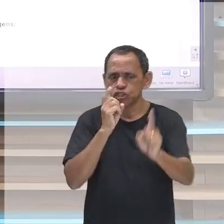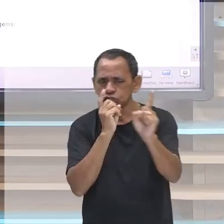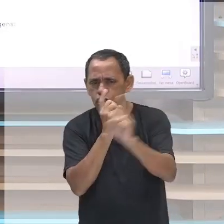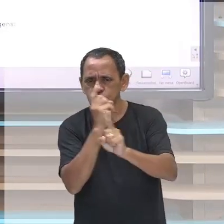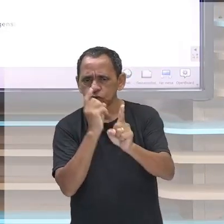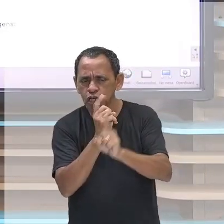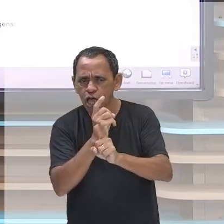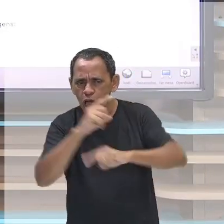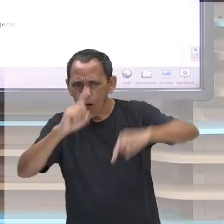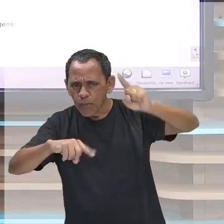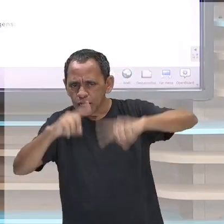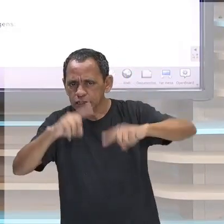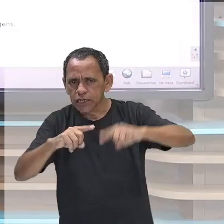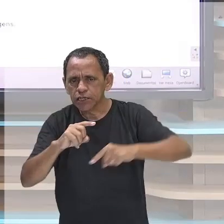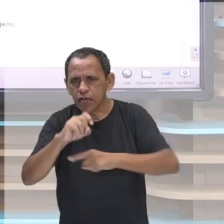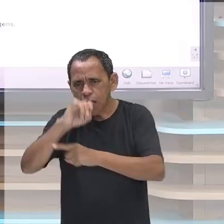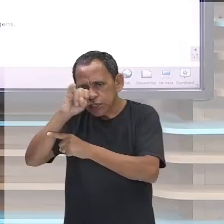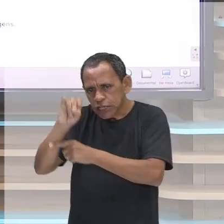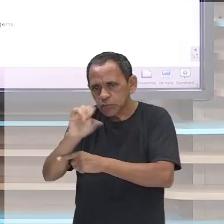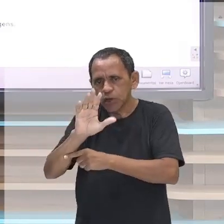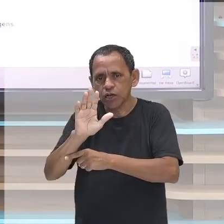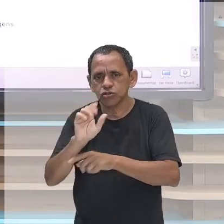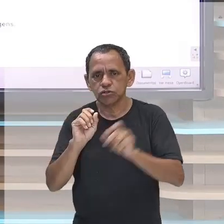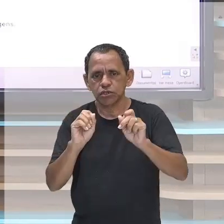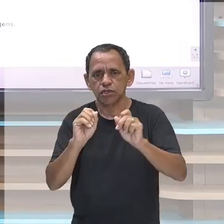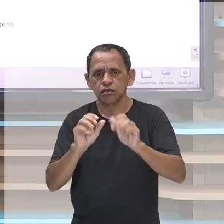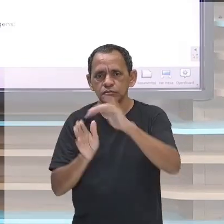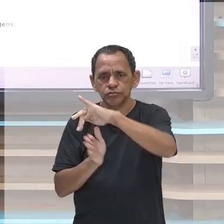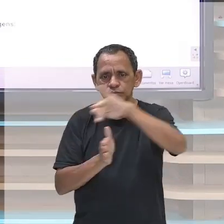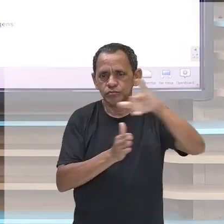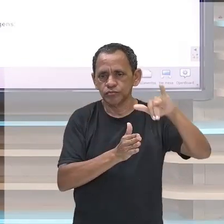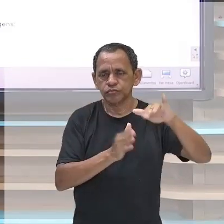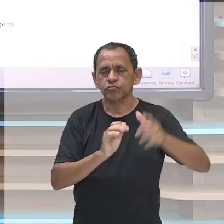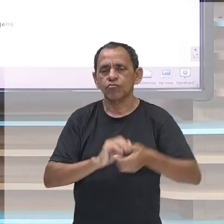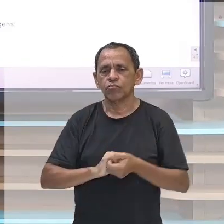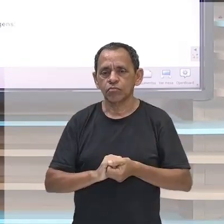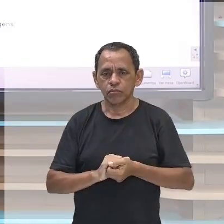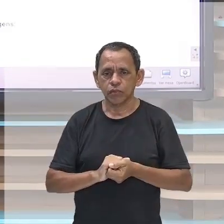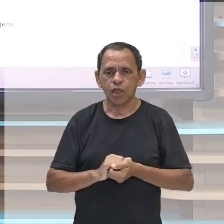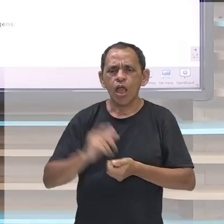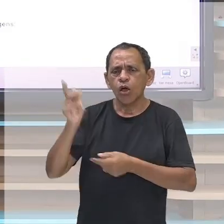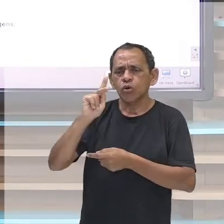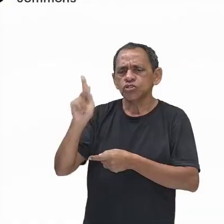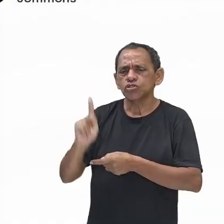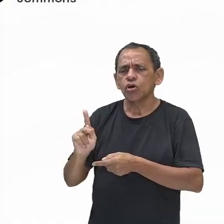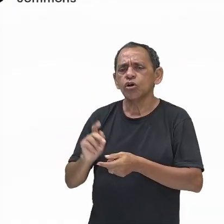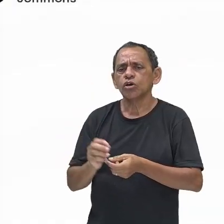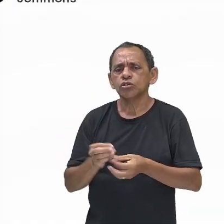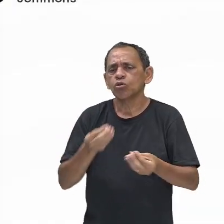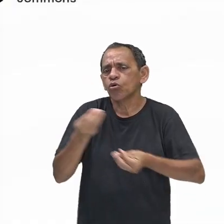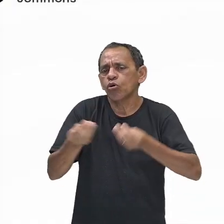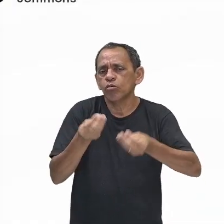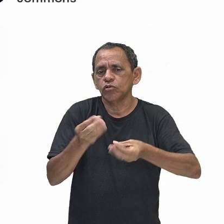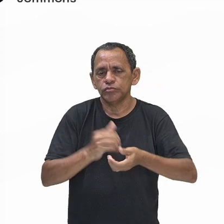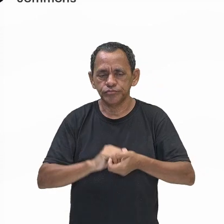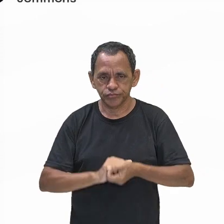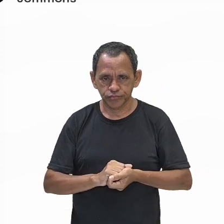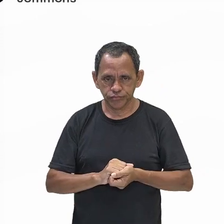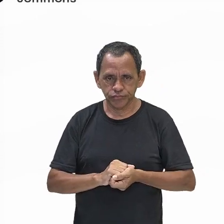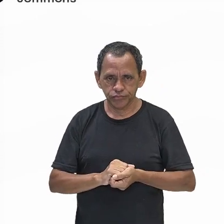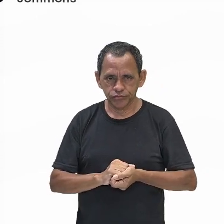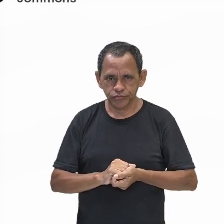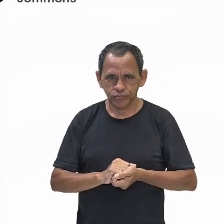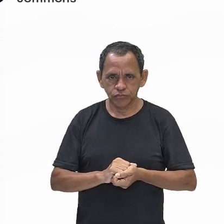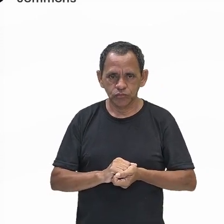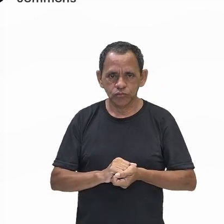objetos na imagem, tá? Vamos falar um pouquinho sobre o histórico do sensoriamento remoto. Então, gente, vamos dar uma